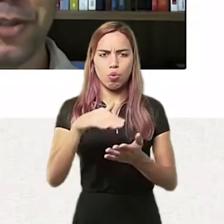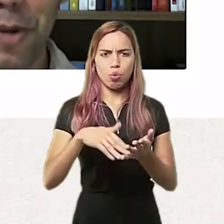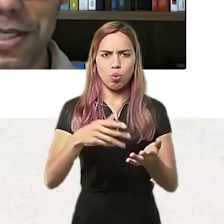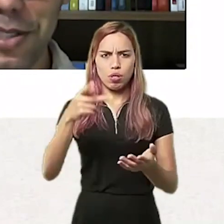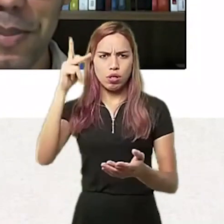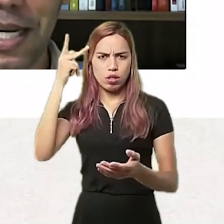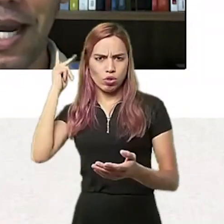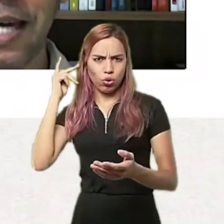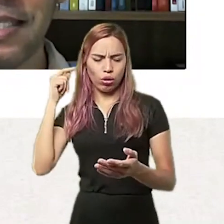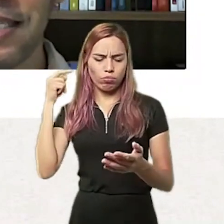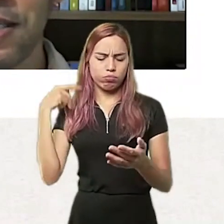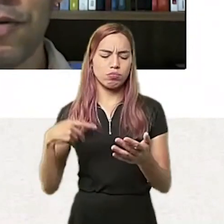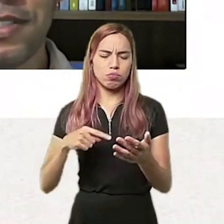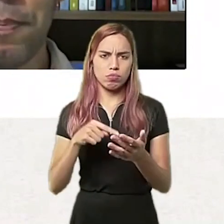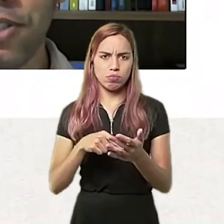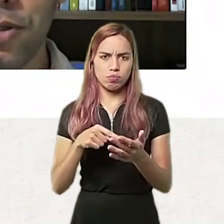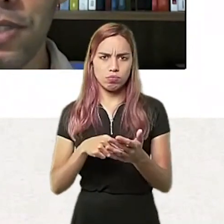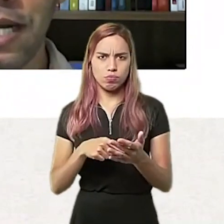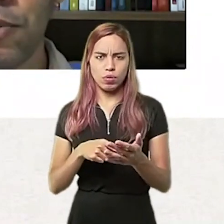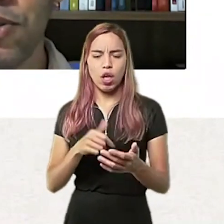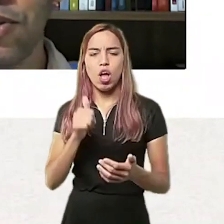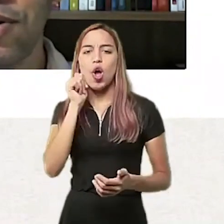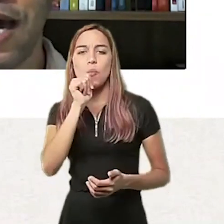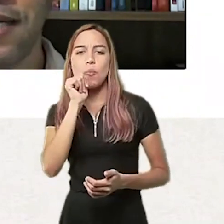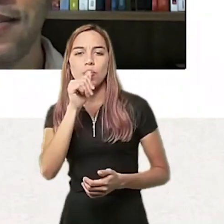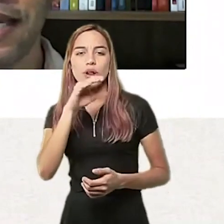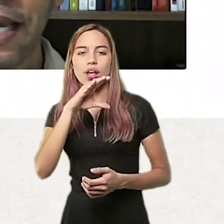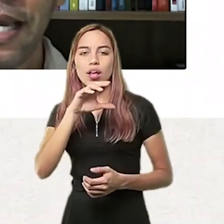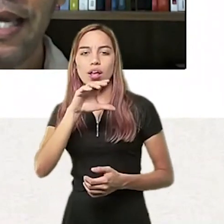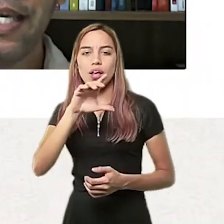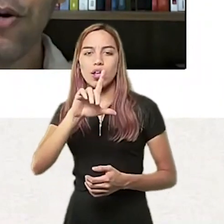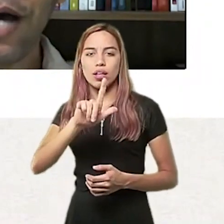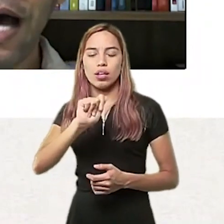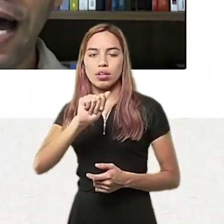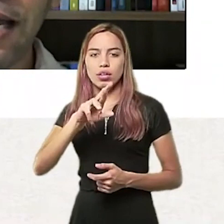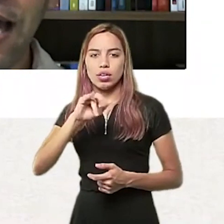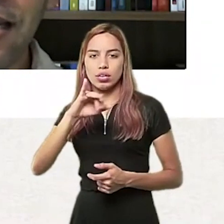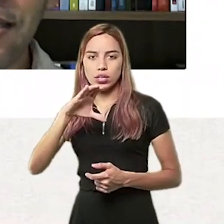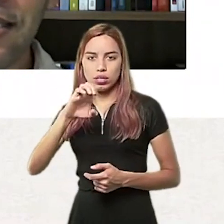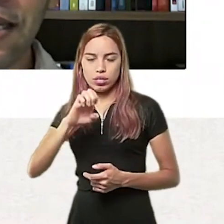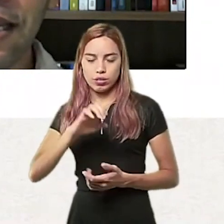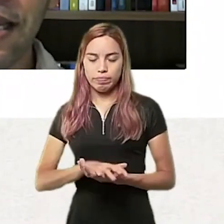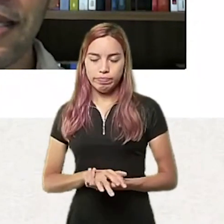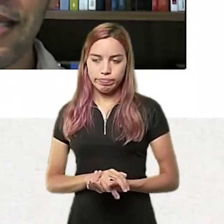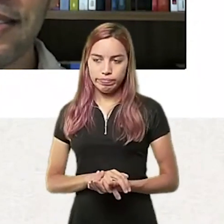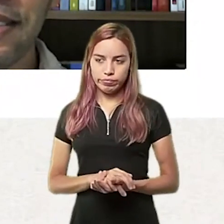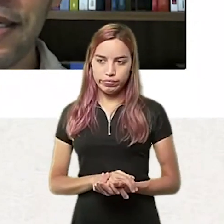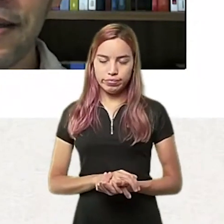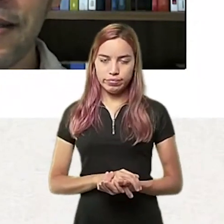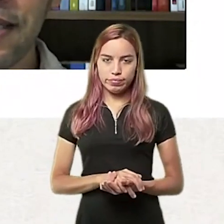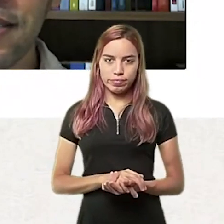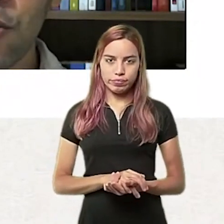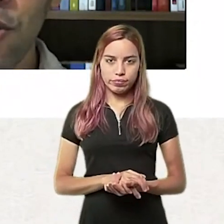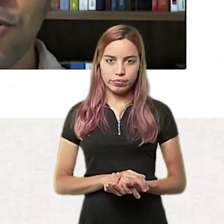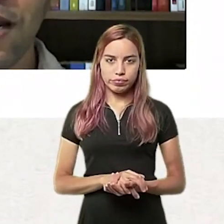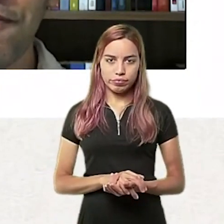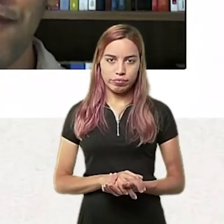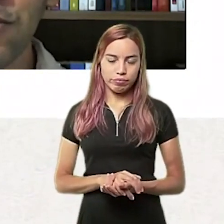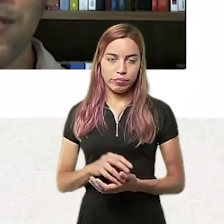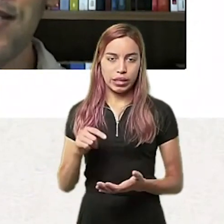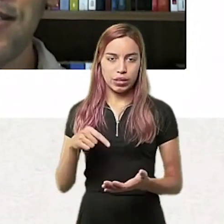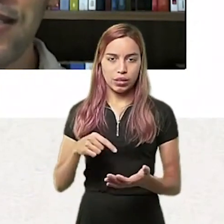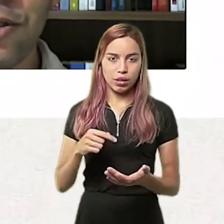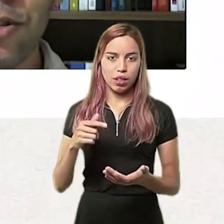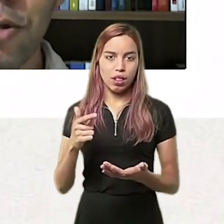E há muitas coisas sobre Clarice, então você pode encontrar em muitos lugares. E a Clarice, nesse conto,